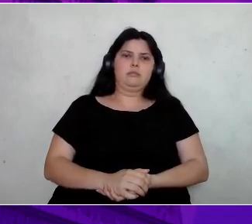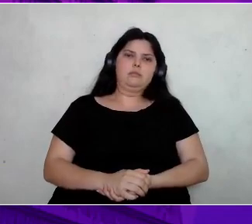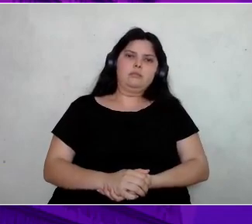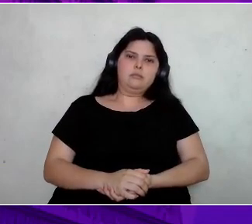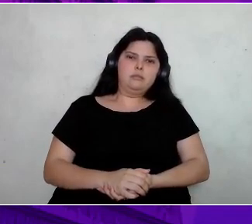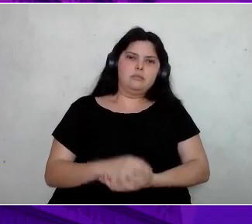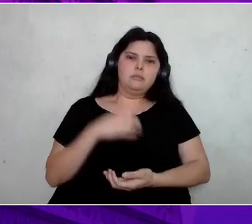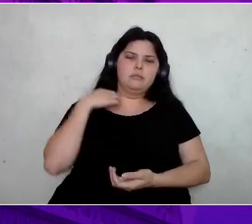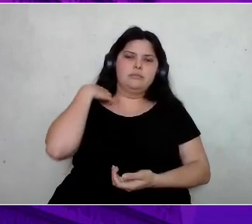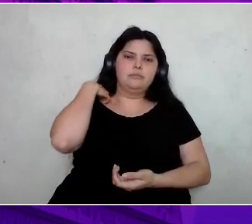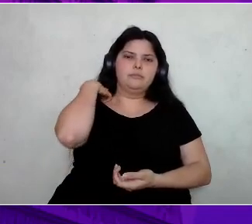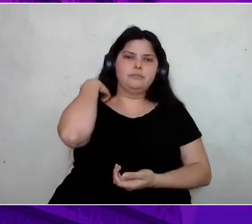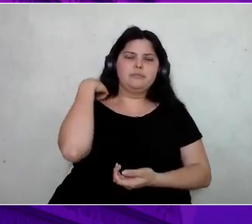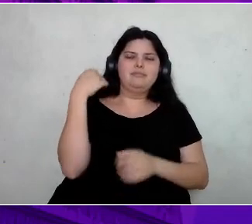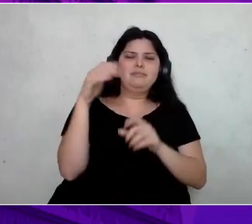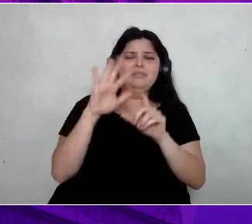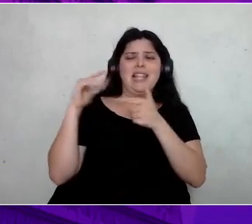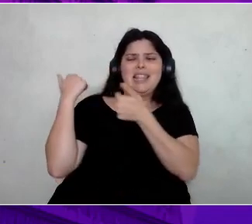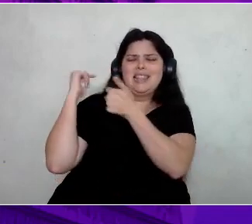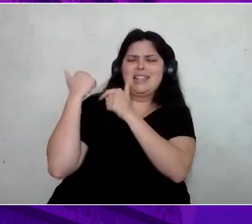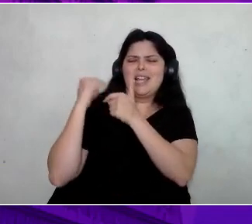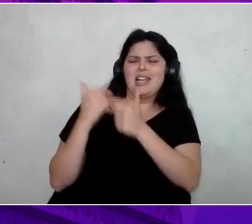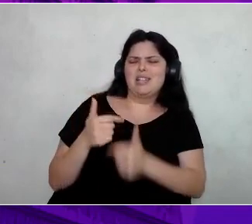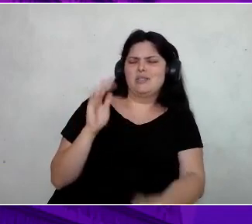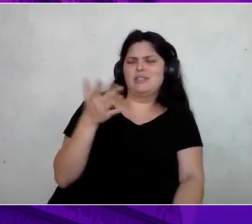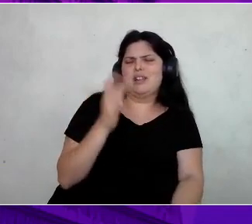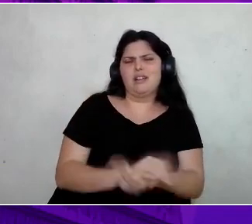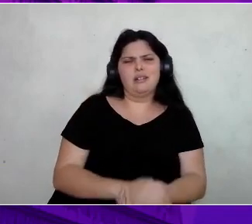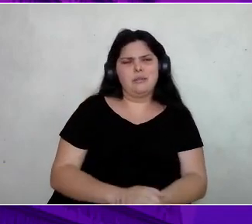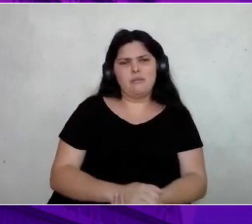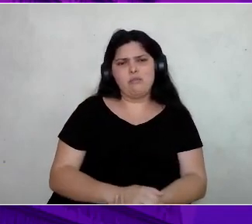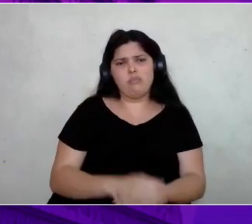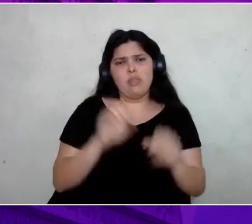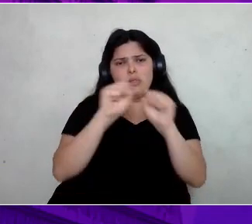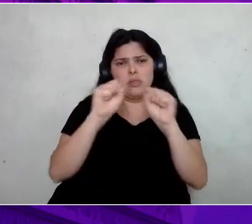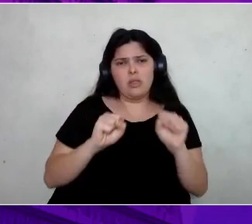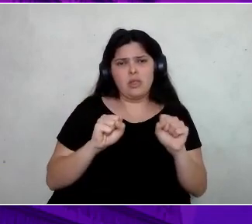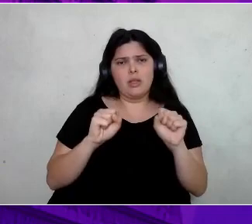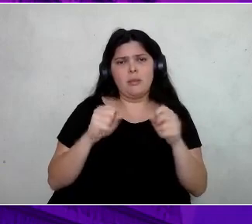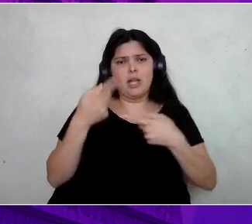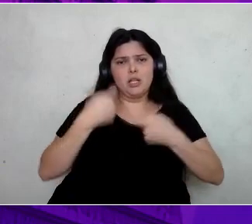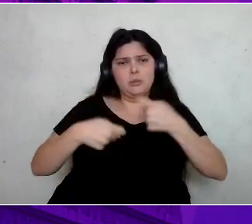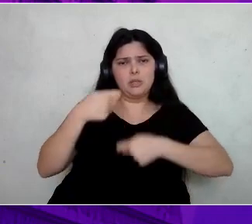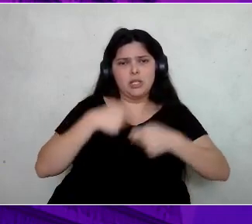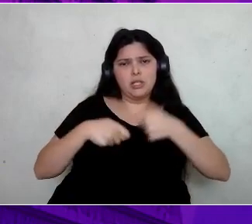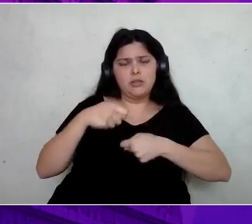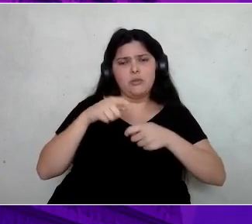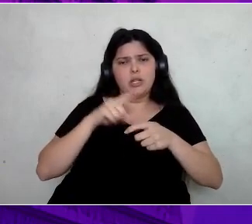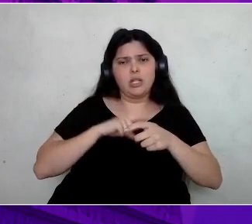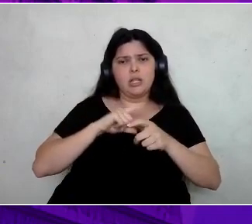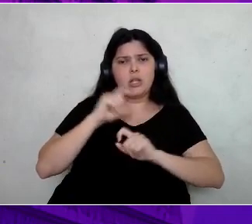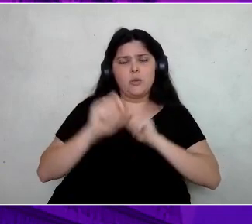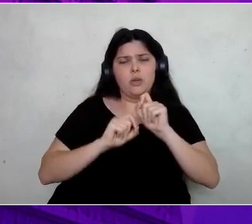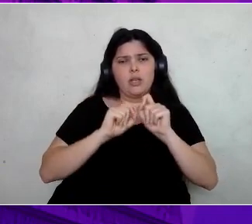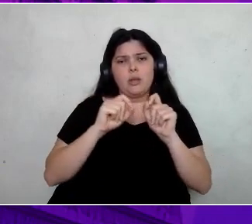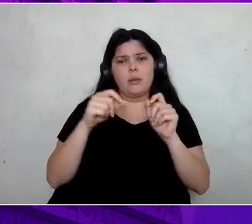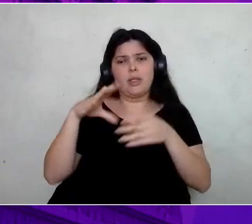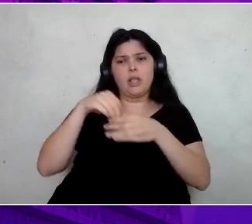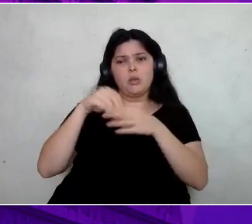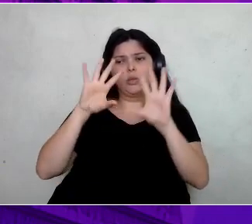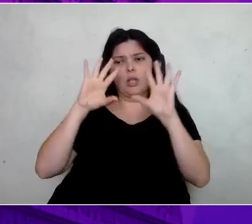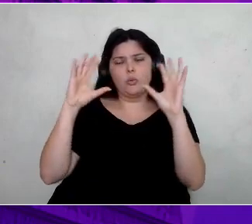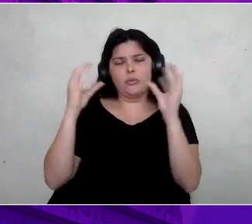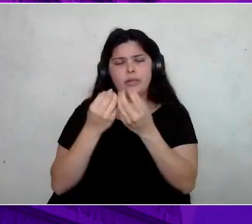Cenário clássico. Sistema administrativo que estava on-premise e foi para a nuvem. Se eu